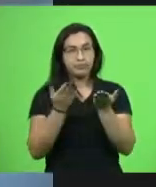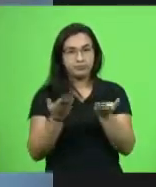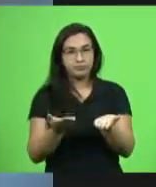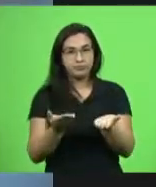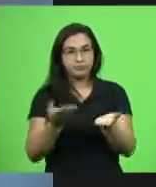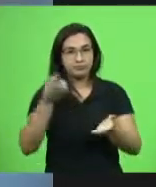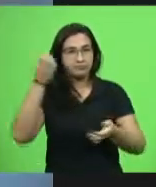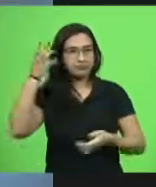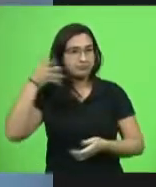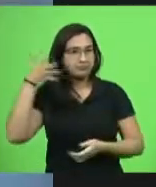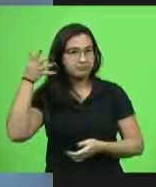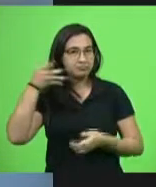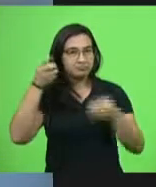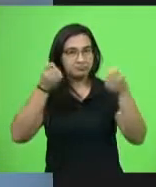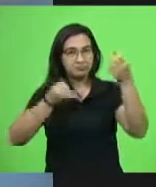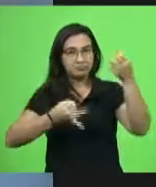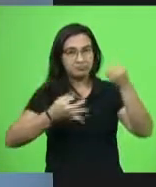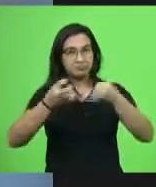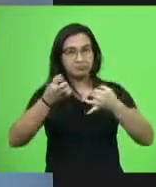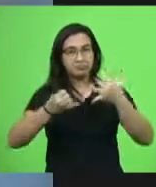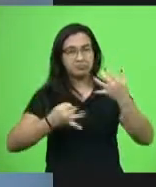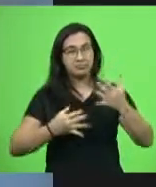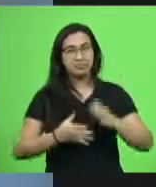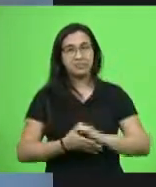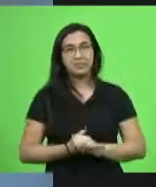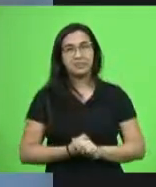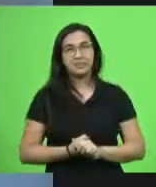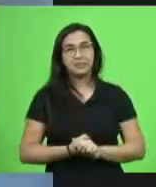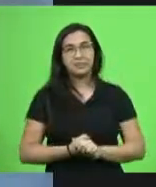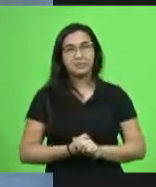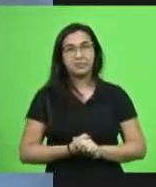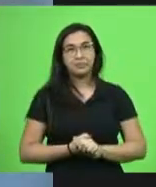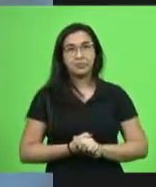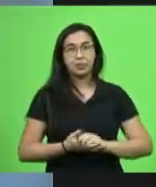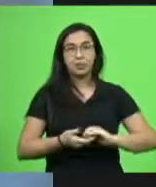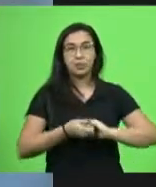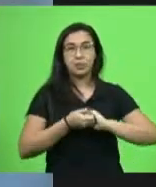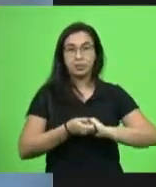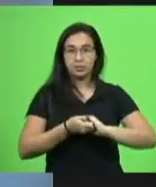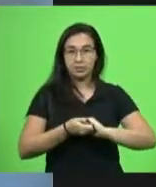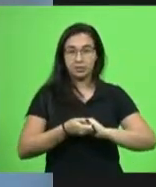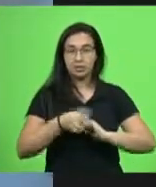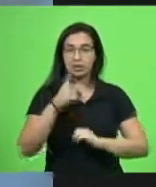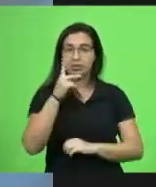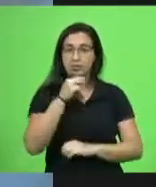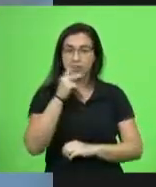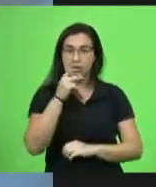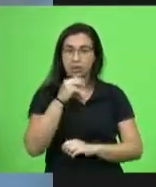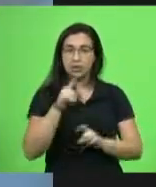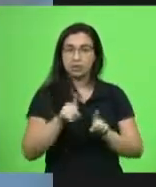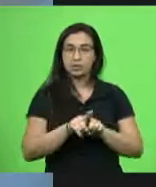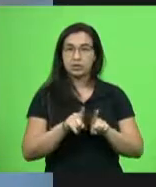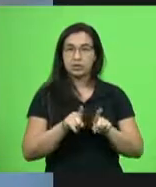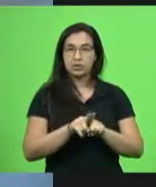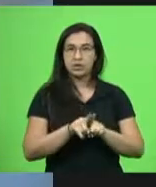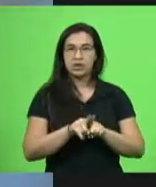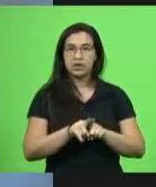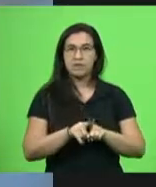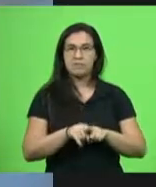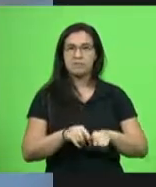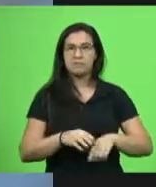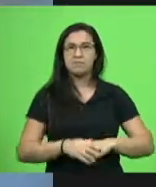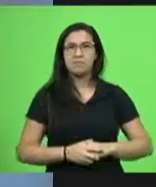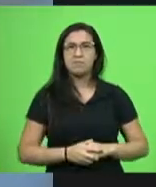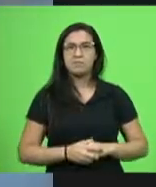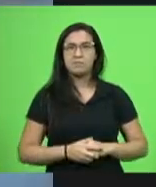pronunciamento. Quero cumprimentar o deputado Kennedy e também o deputado Kennedy.